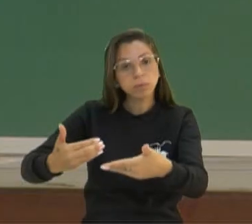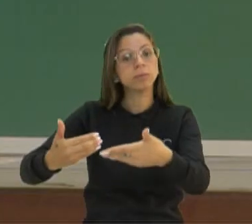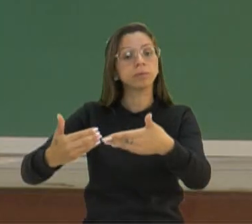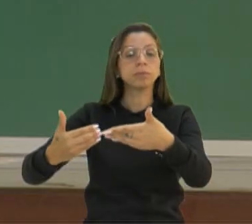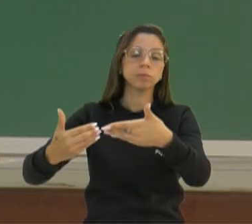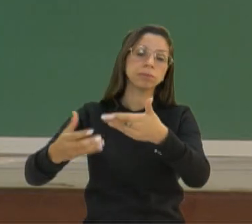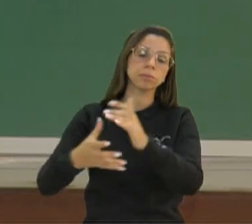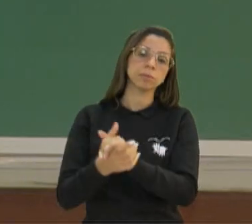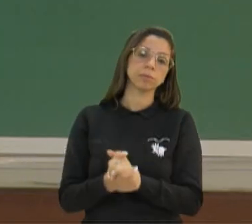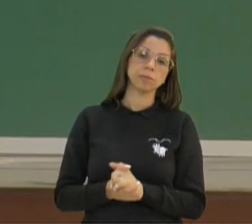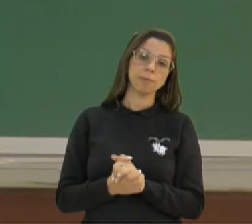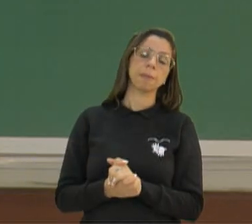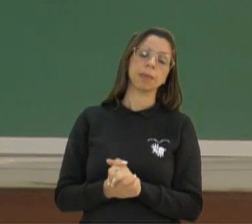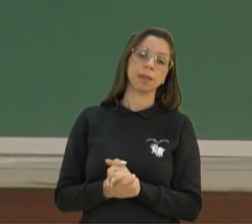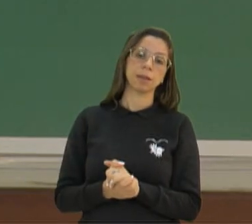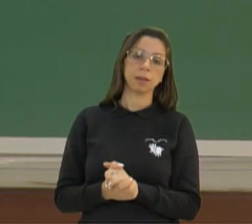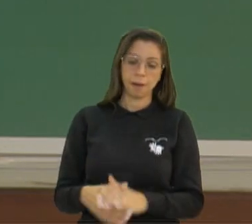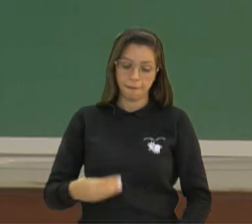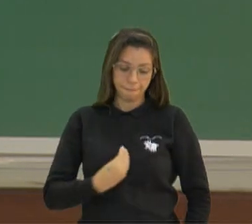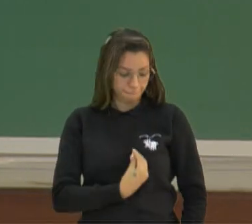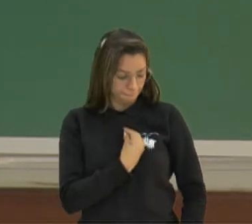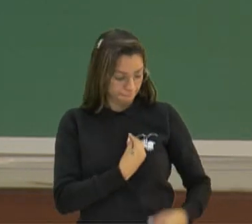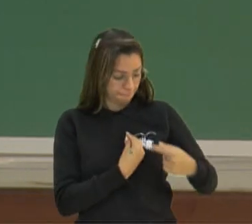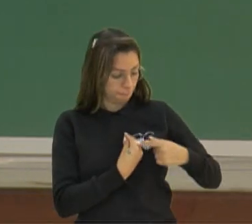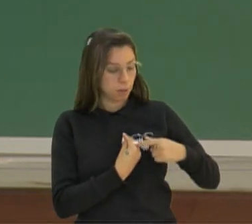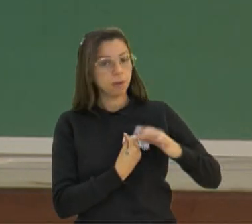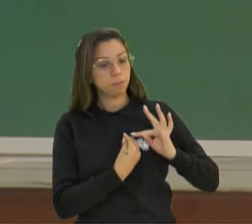prolongam, né, a nossa vida aí no planeta, né?